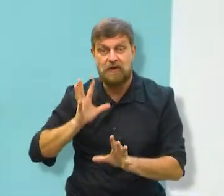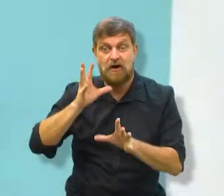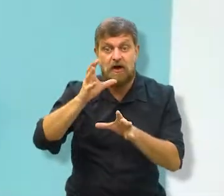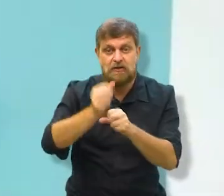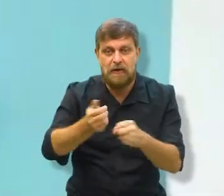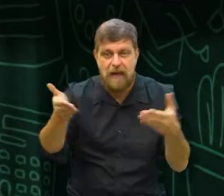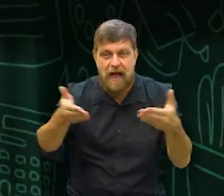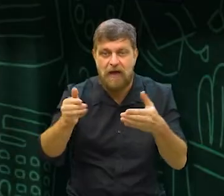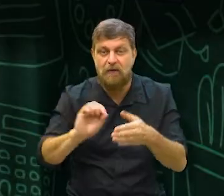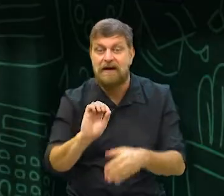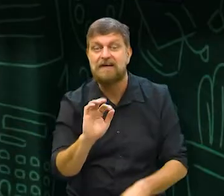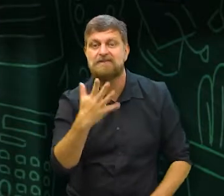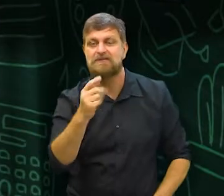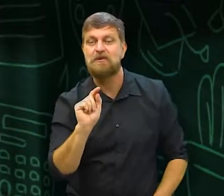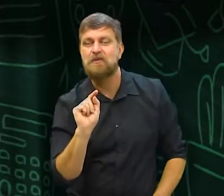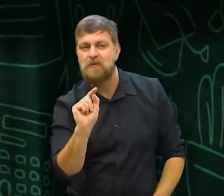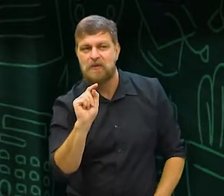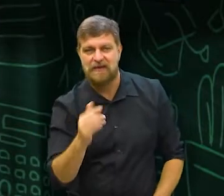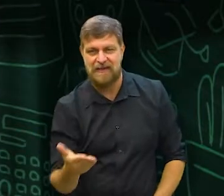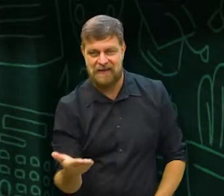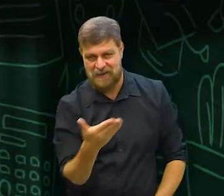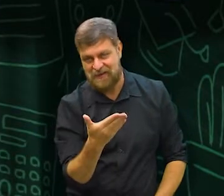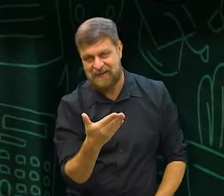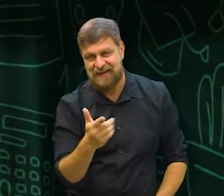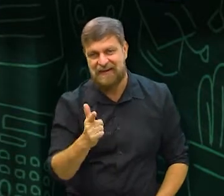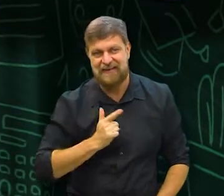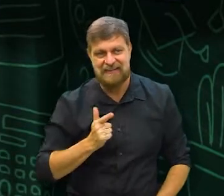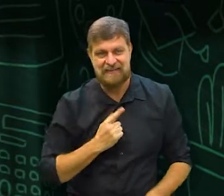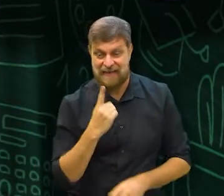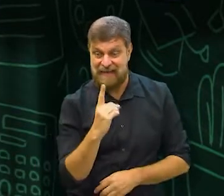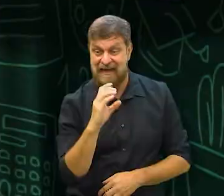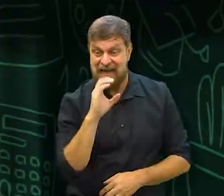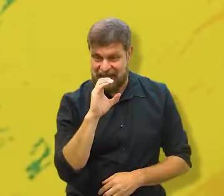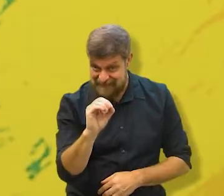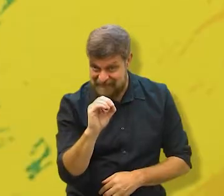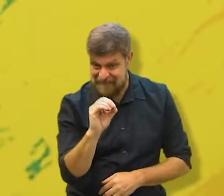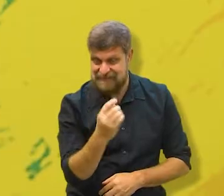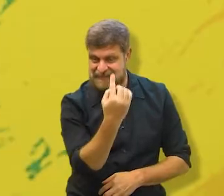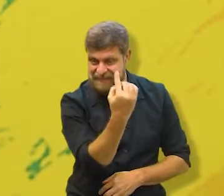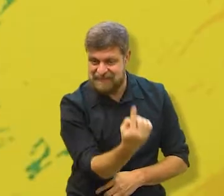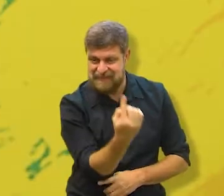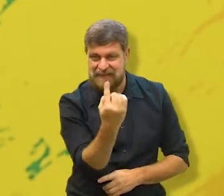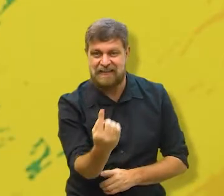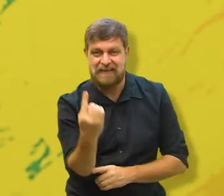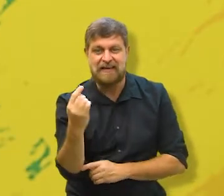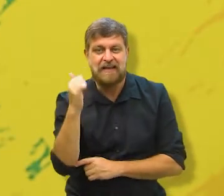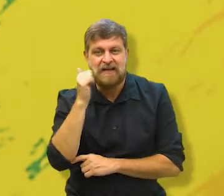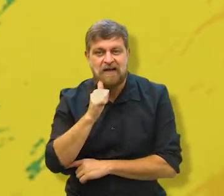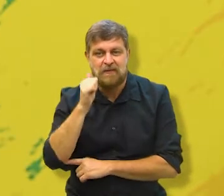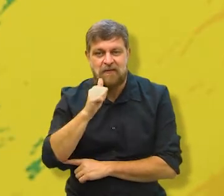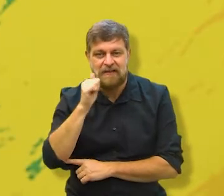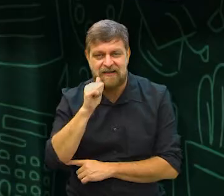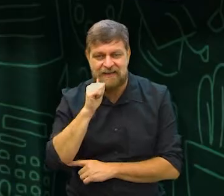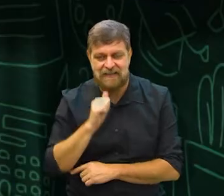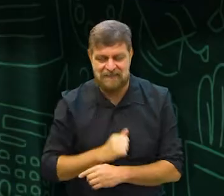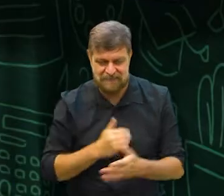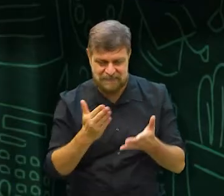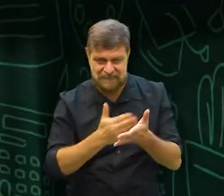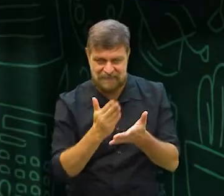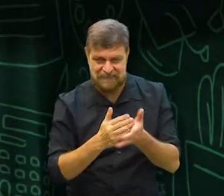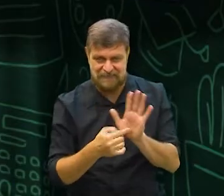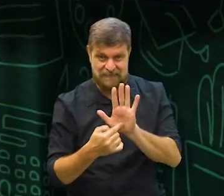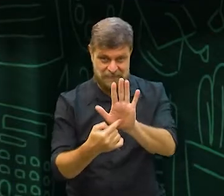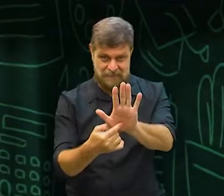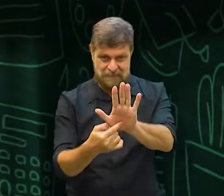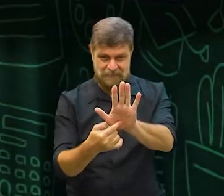aí agora está resultando nesse livro aqui, 10 Olha só que estações. legal. Tá vendo? Ó, elas estão na capa, né,